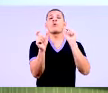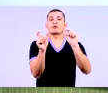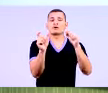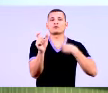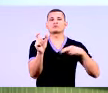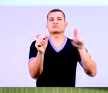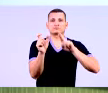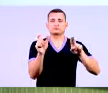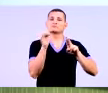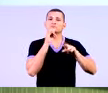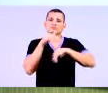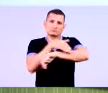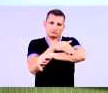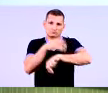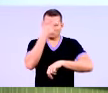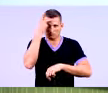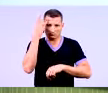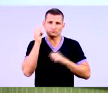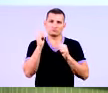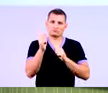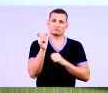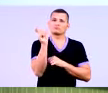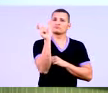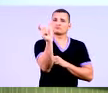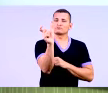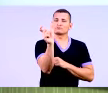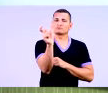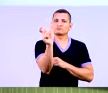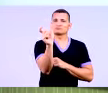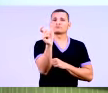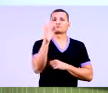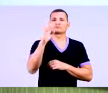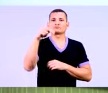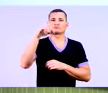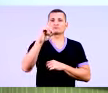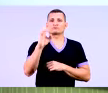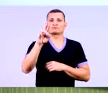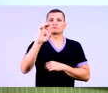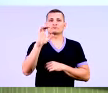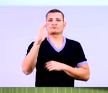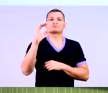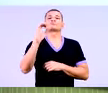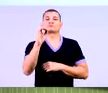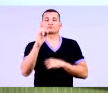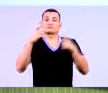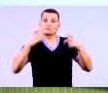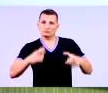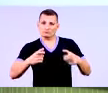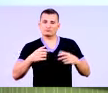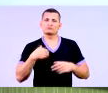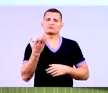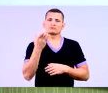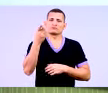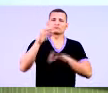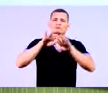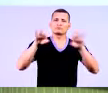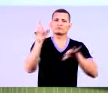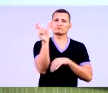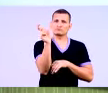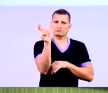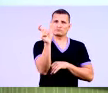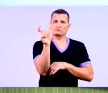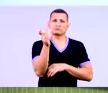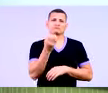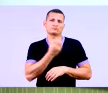gravar o endereço de uma pessoa eu posso colocar o nome da variável como endereço a mas eu quero separar esse endereço quero separar